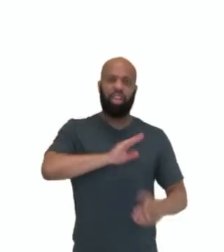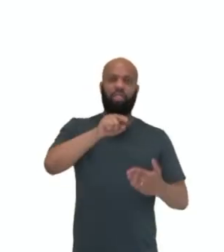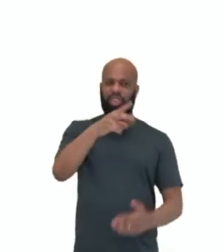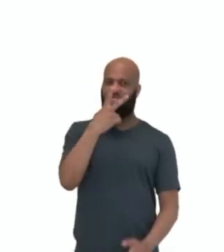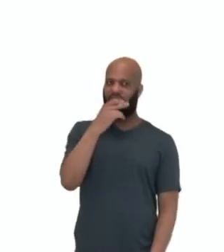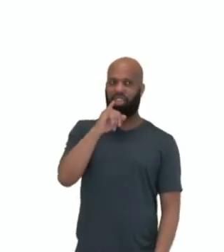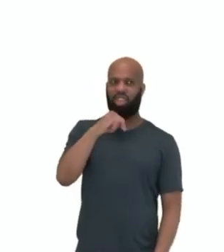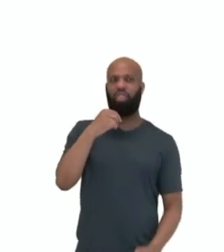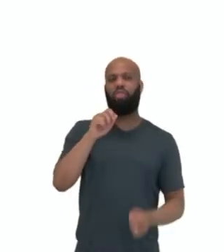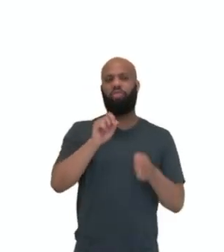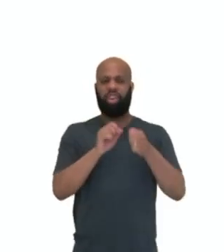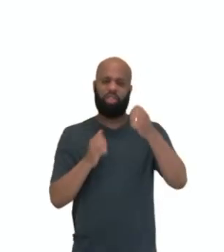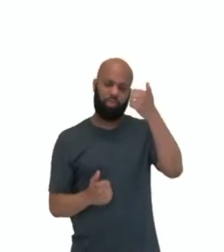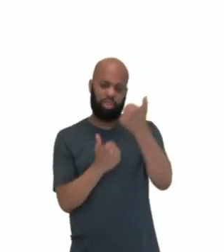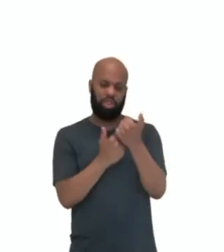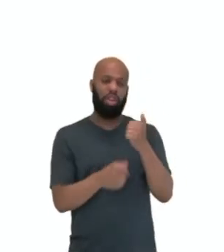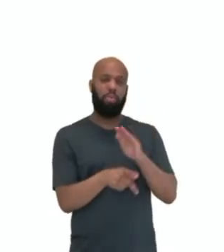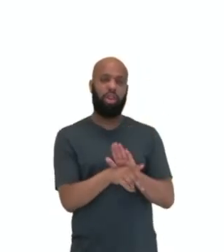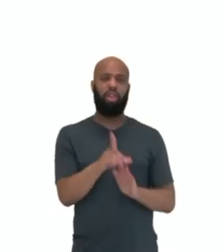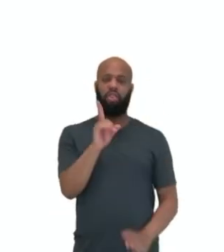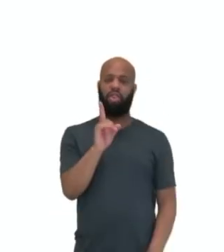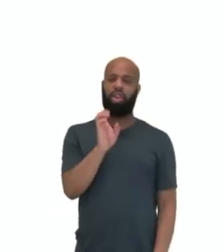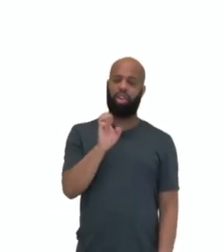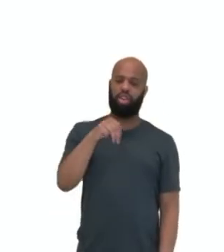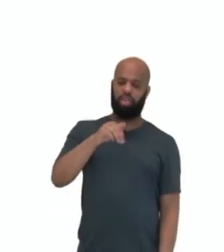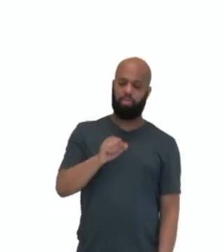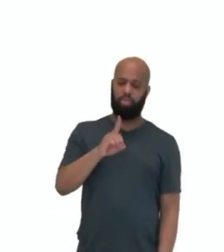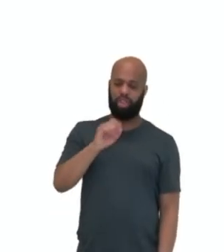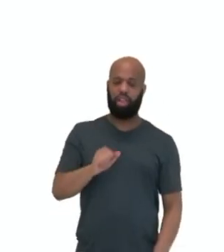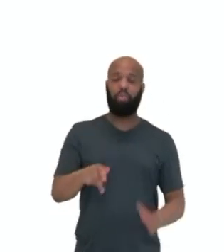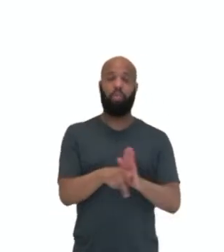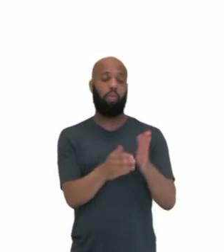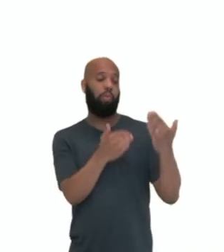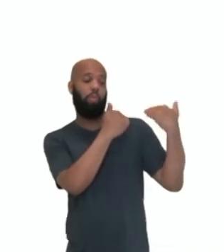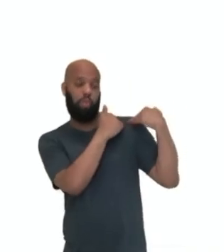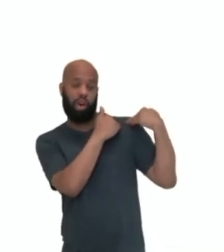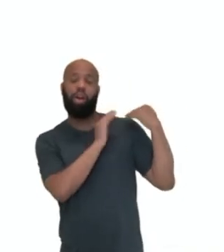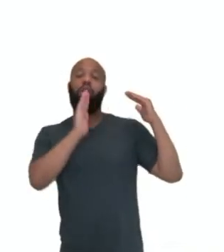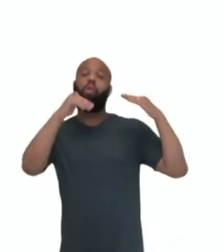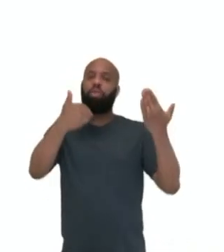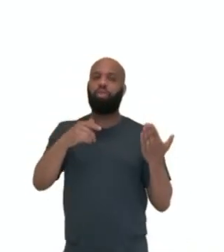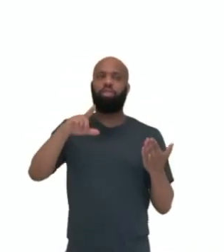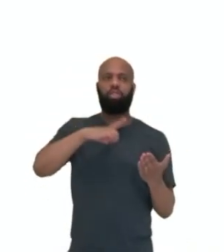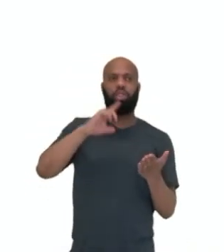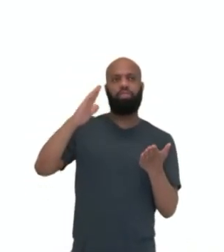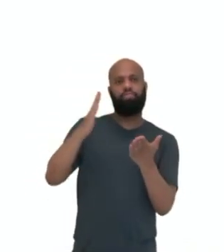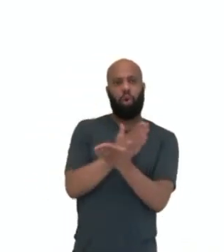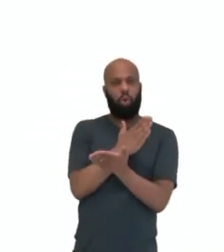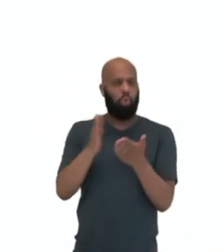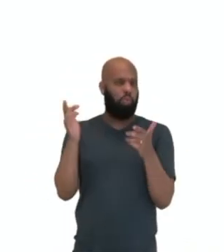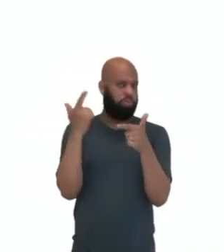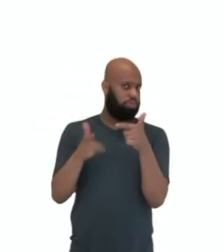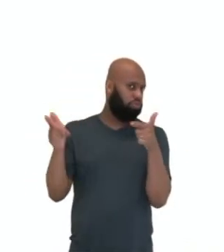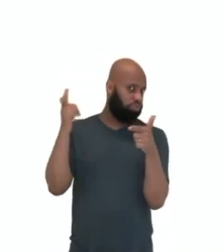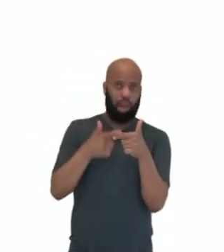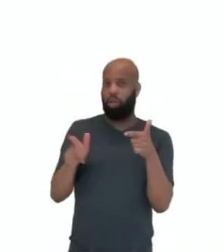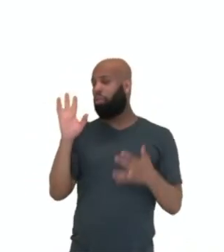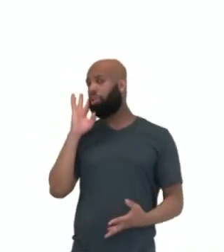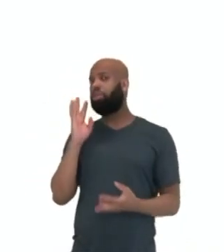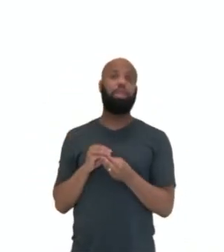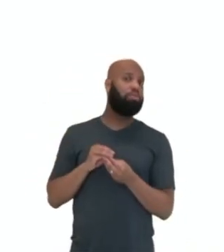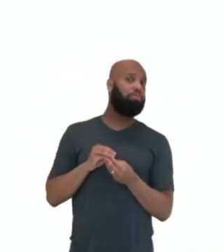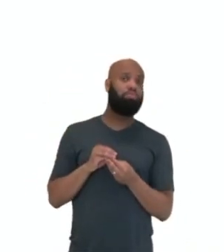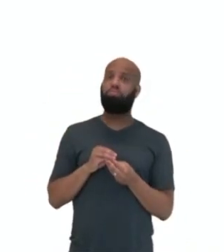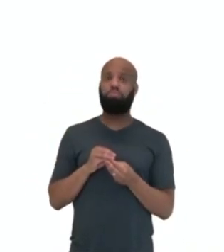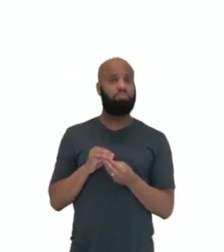eu fizesse substituição da palavra demanda por atribuição, haveria algum problema no entendimento do